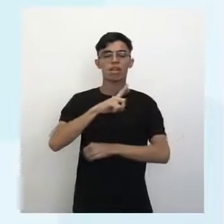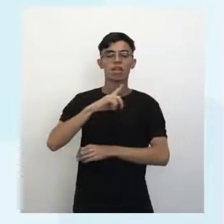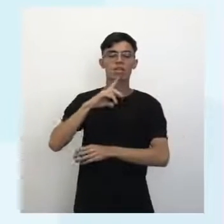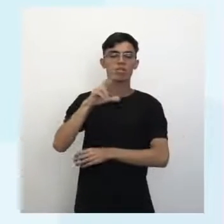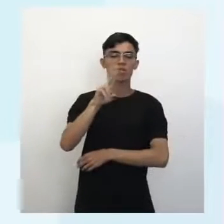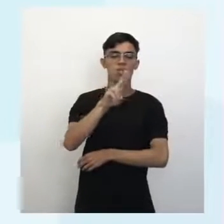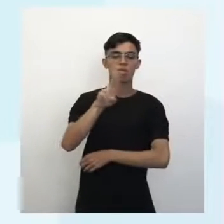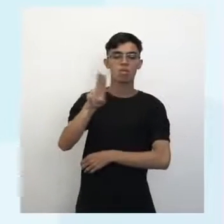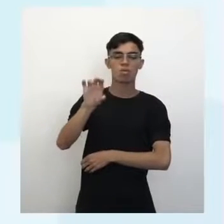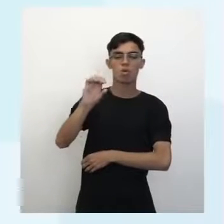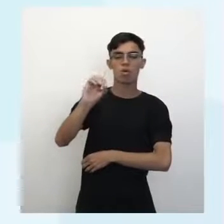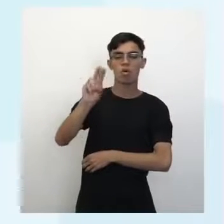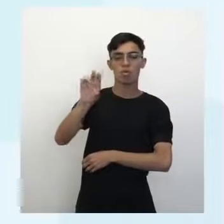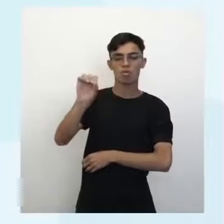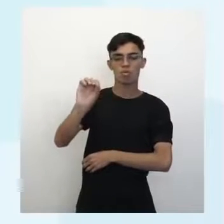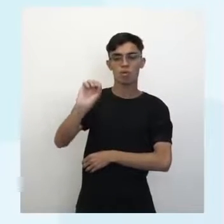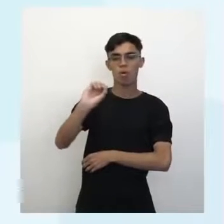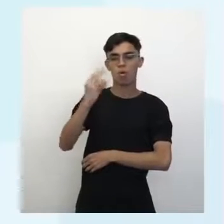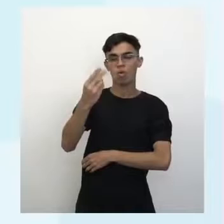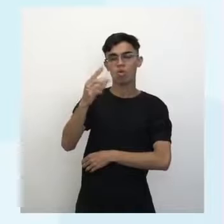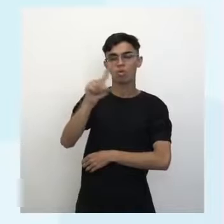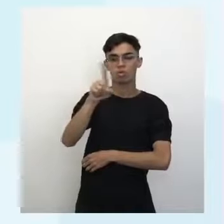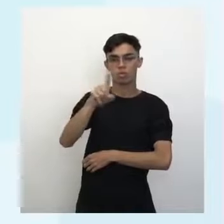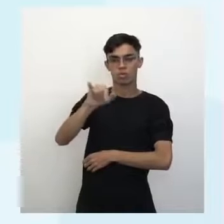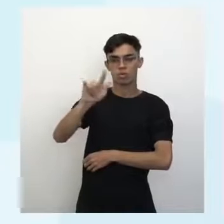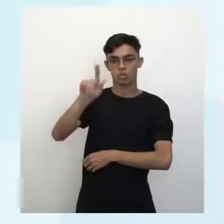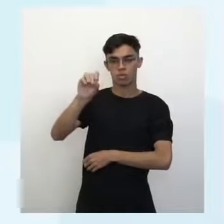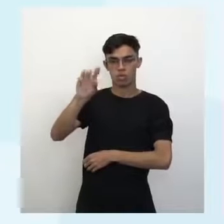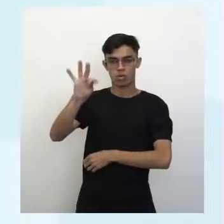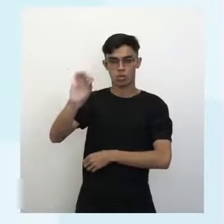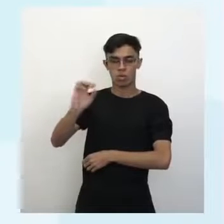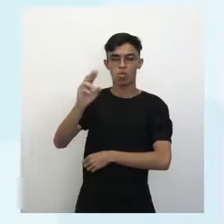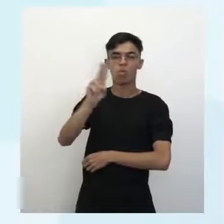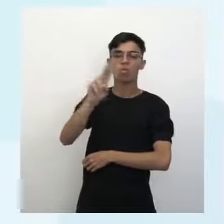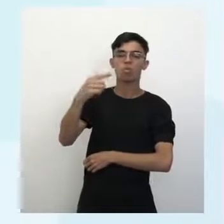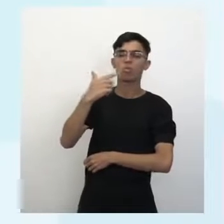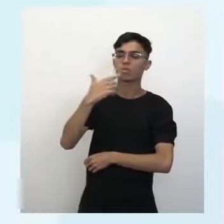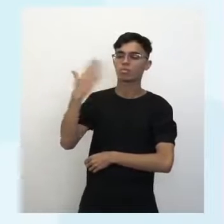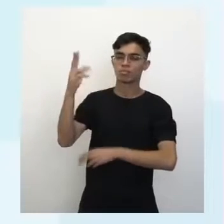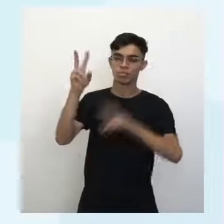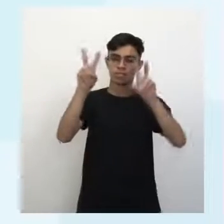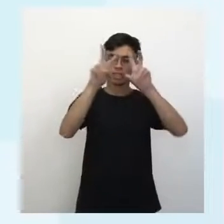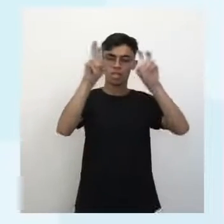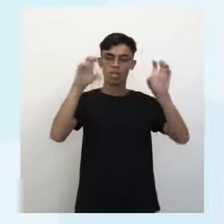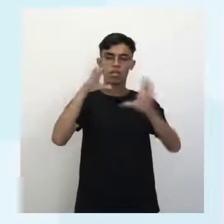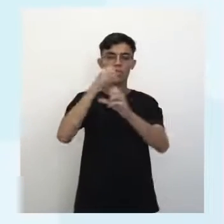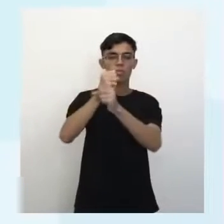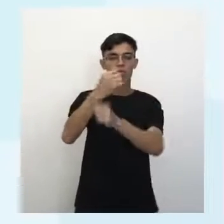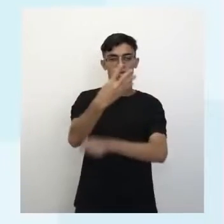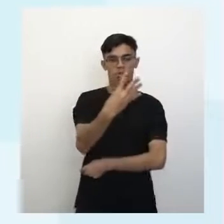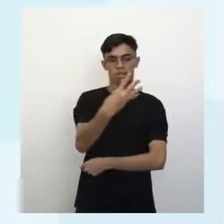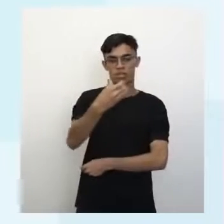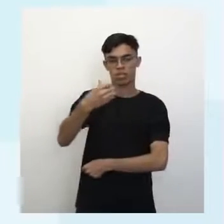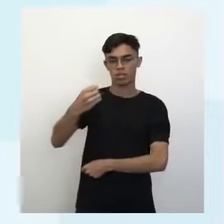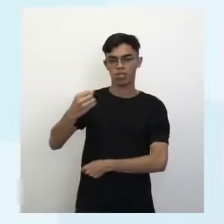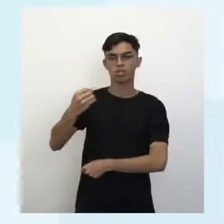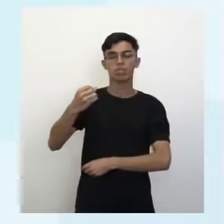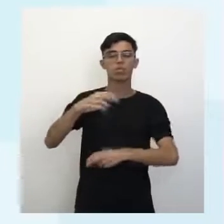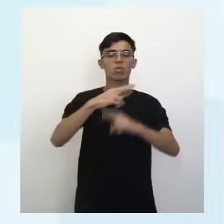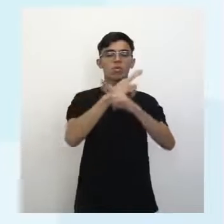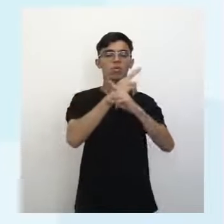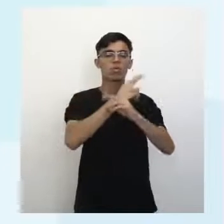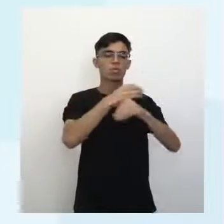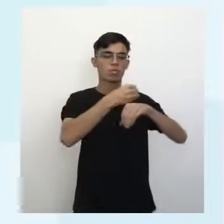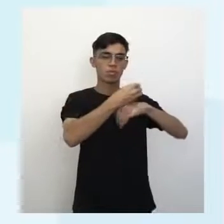ou zigoto, tá? Que aí, a partir deste momento que ele já tem 46 cromossomos, essa célula